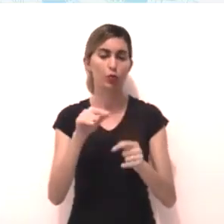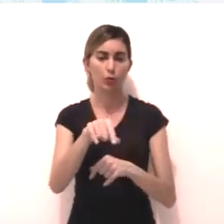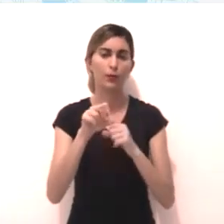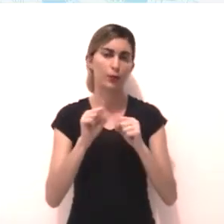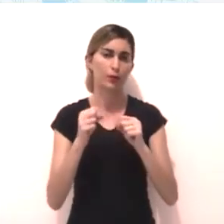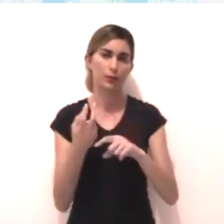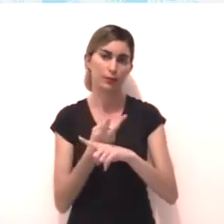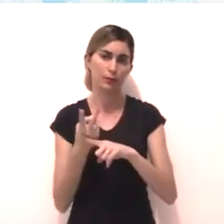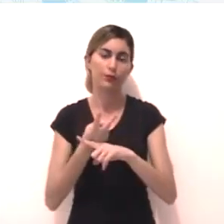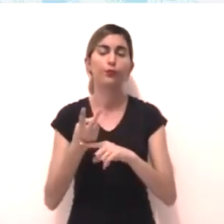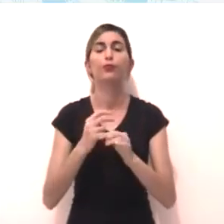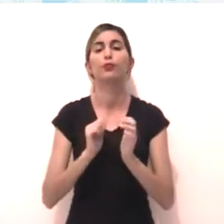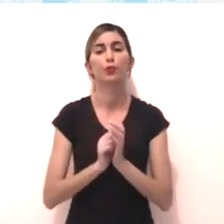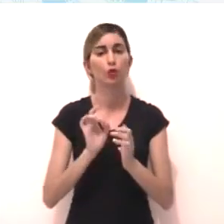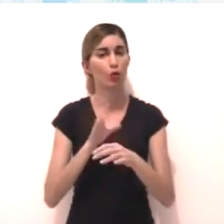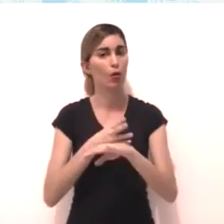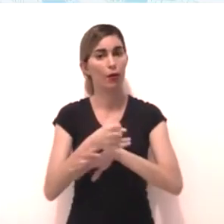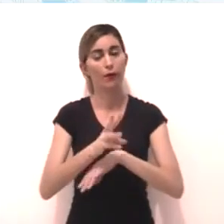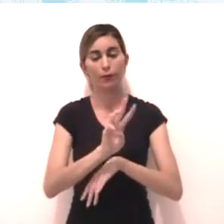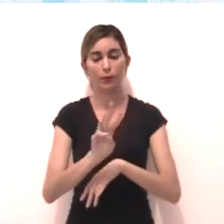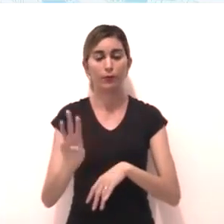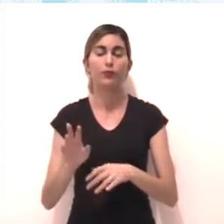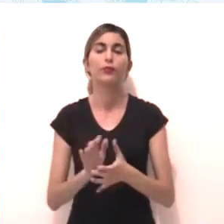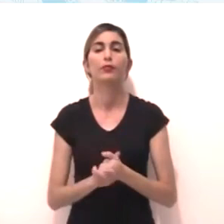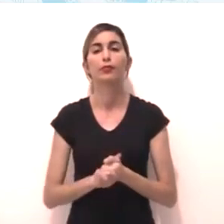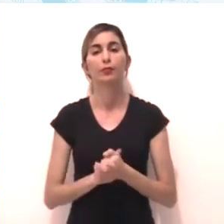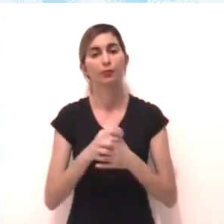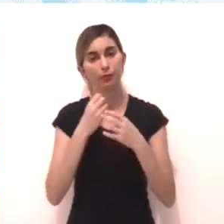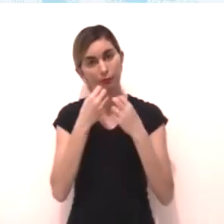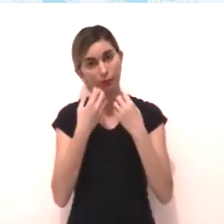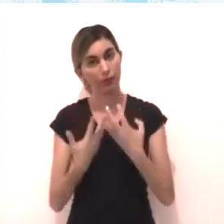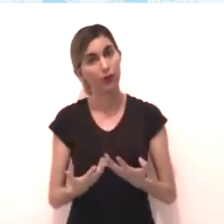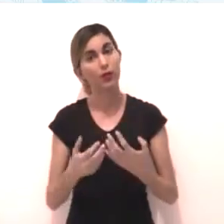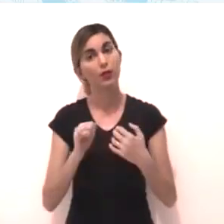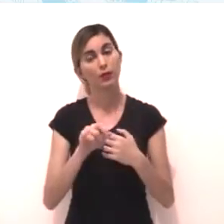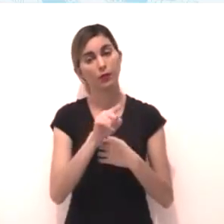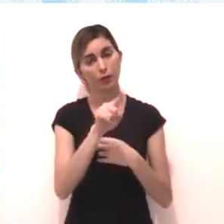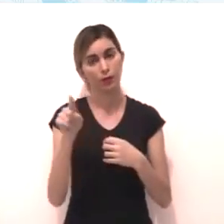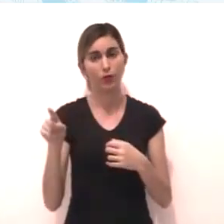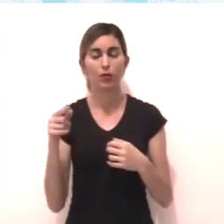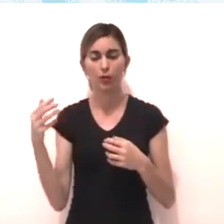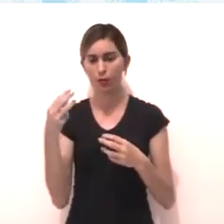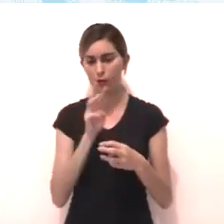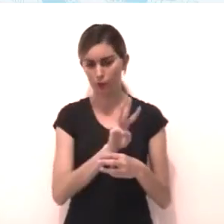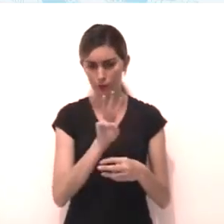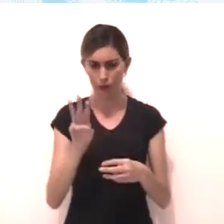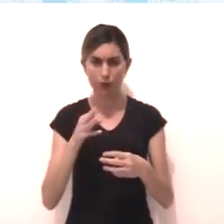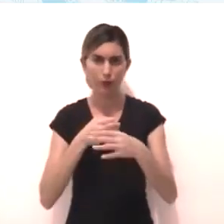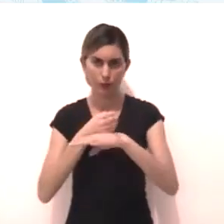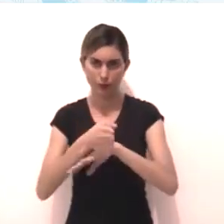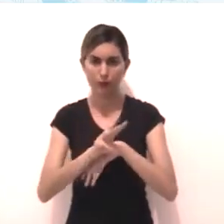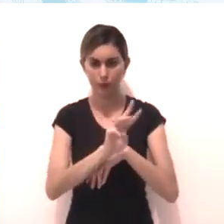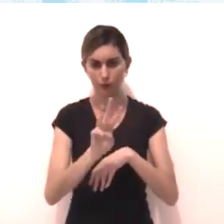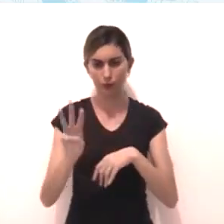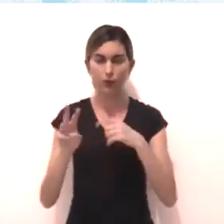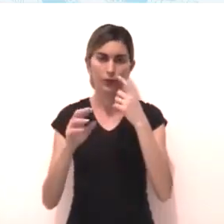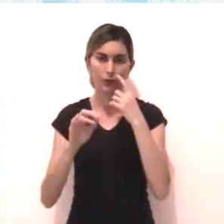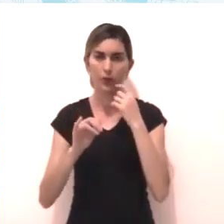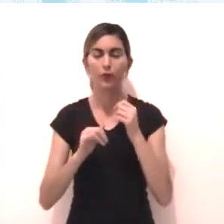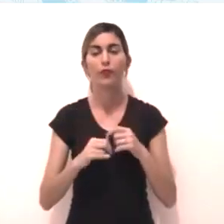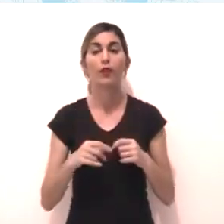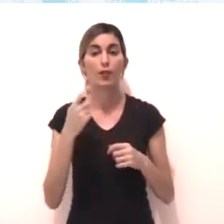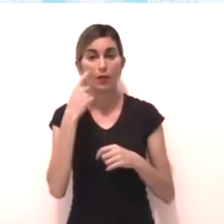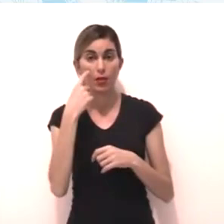Se vocês quiserem consultar, é só entrar no site. Bom, se você acessar o site